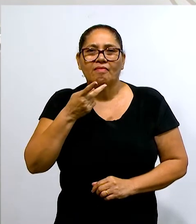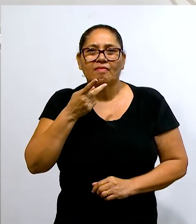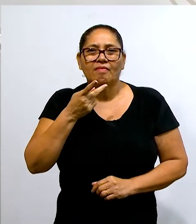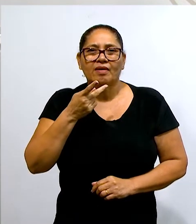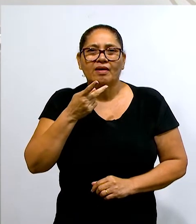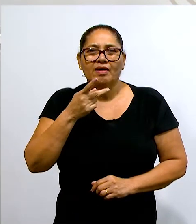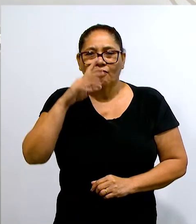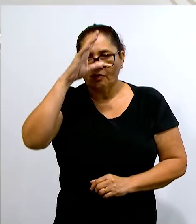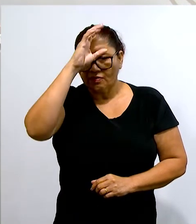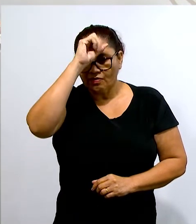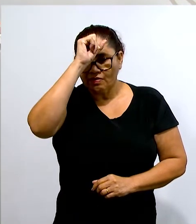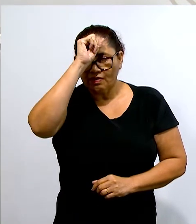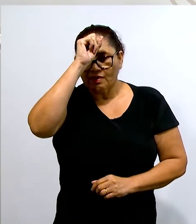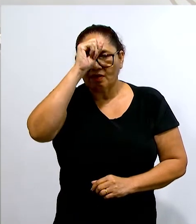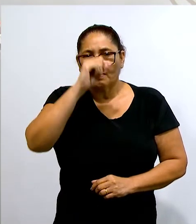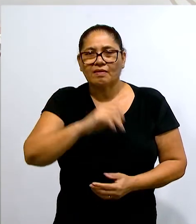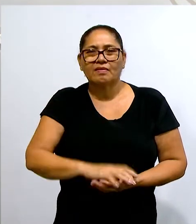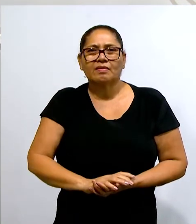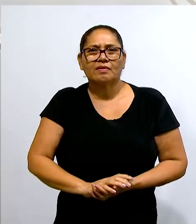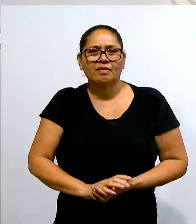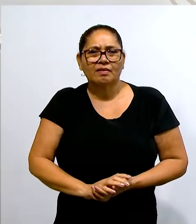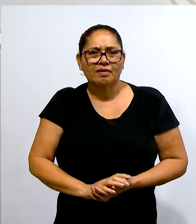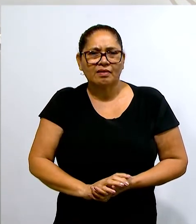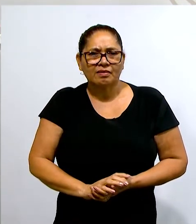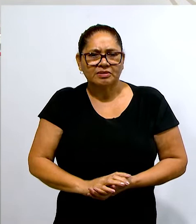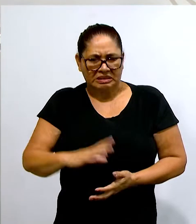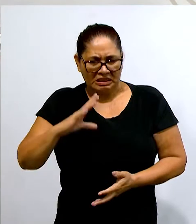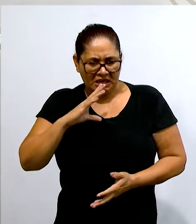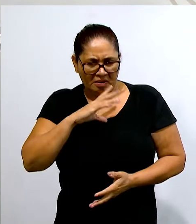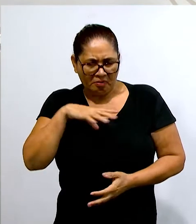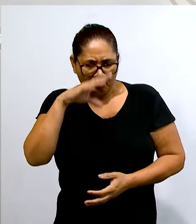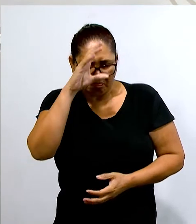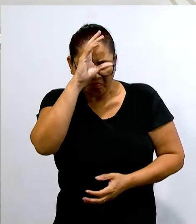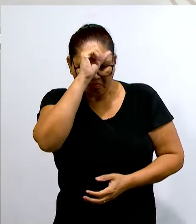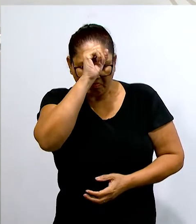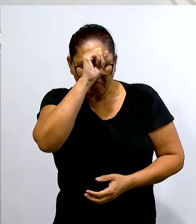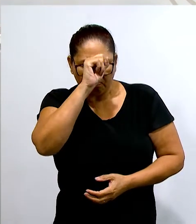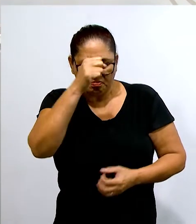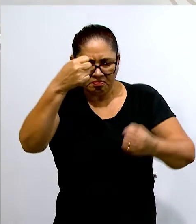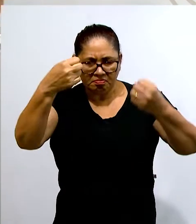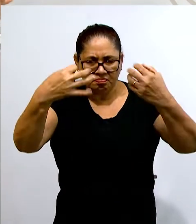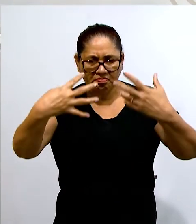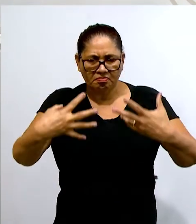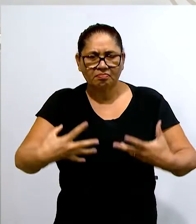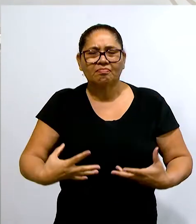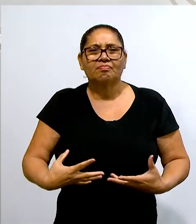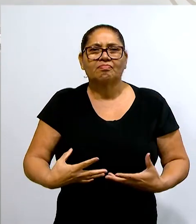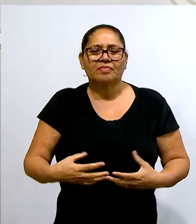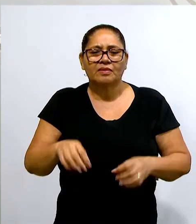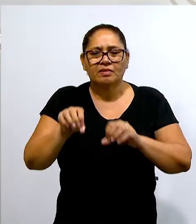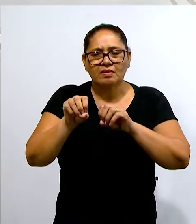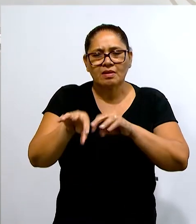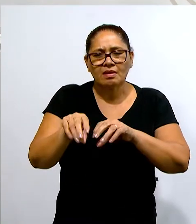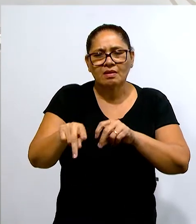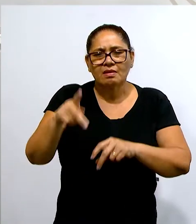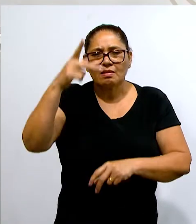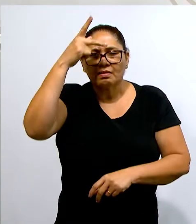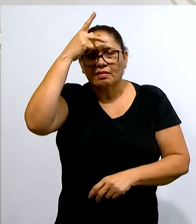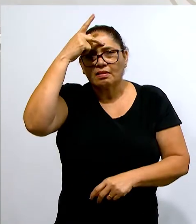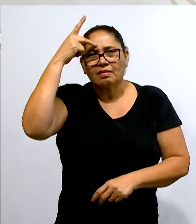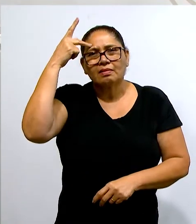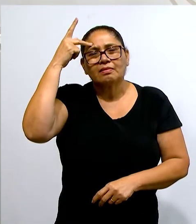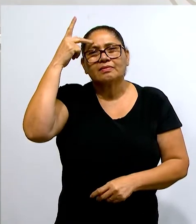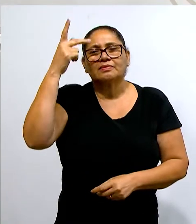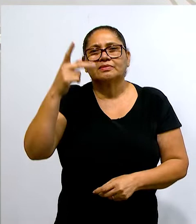você aprende, de repente você descobre que aprendeu quando você tem que explicar, quando você tem que ensinar alguém. E